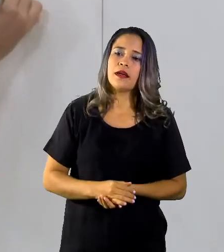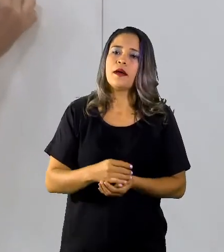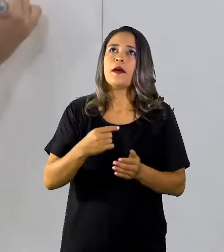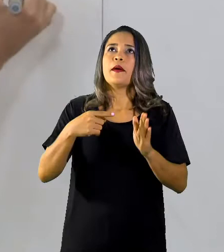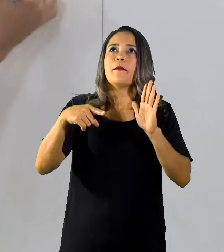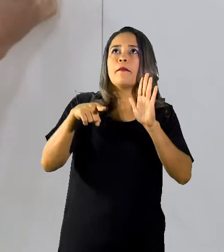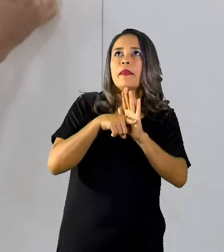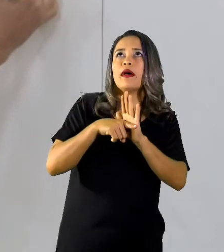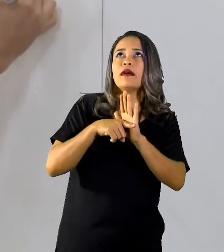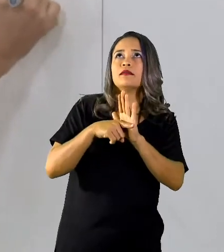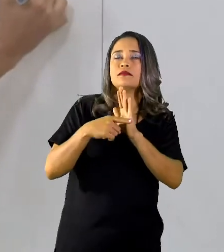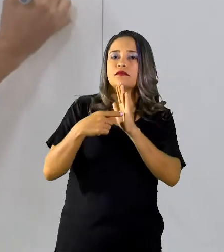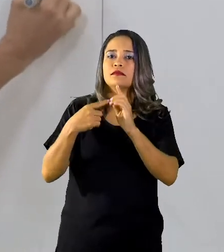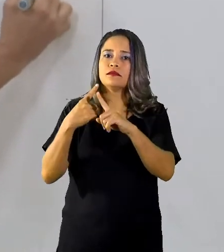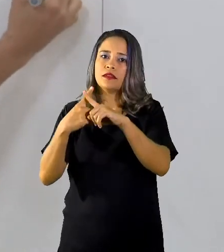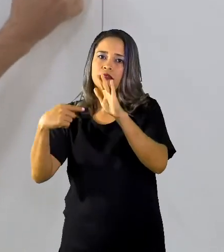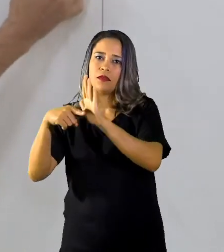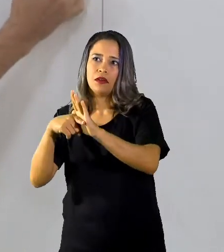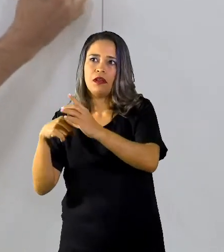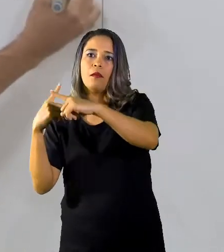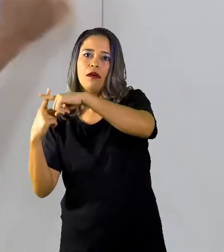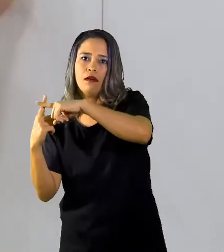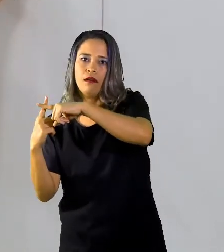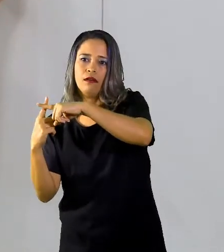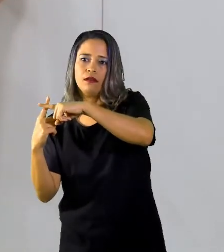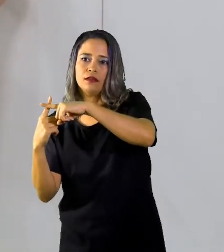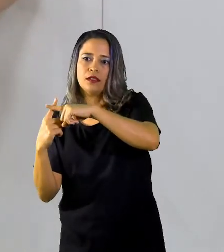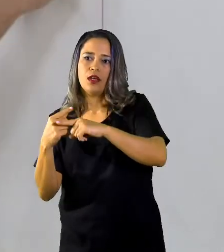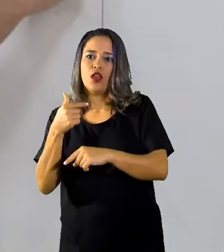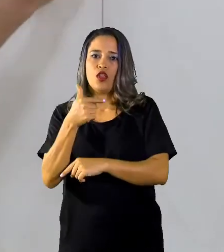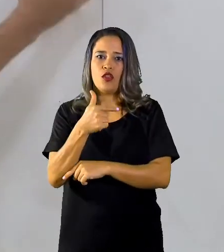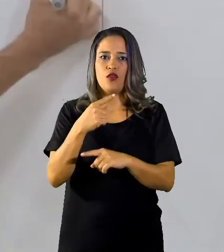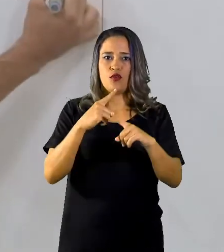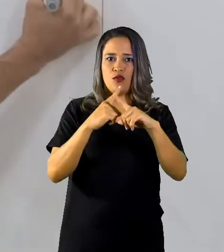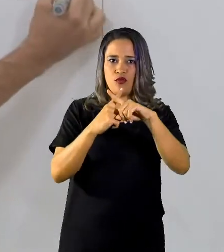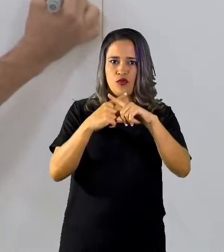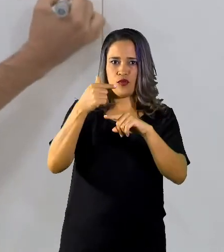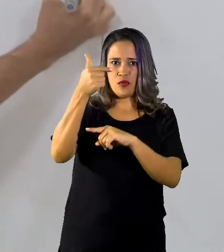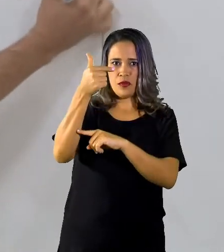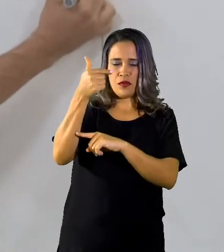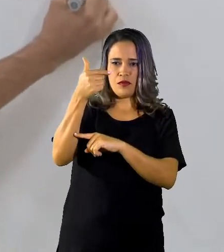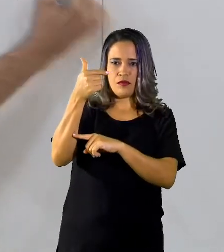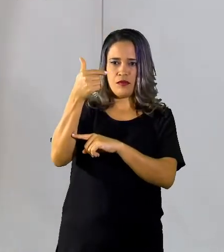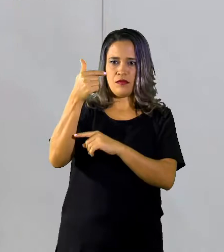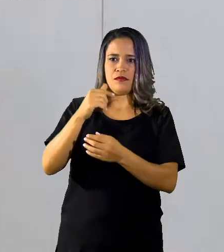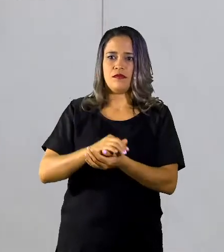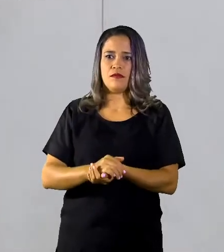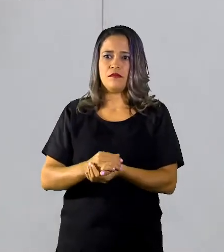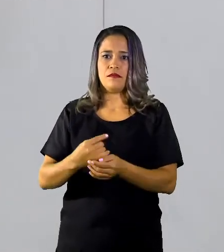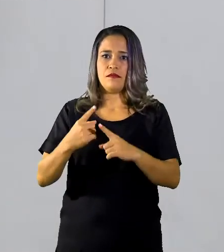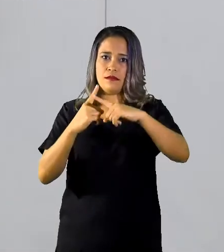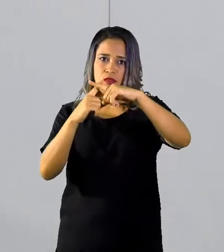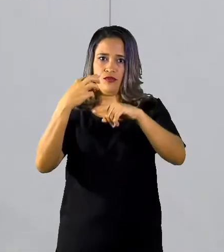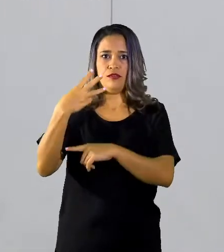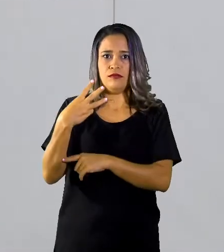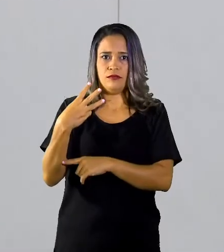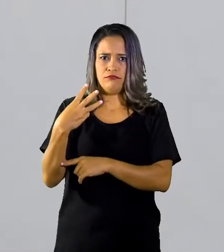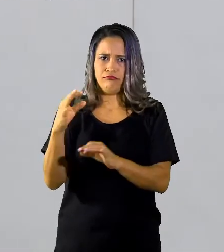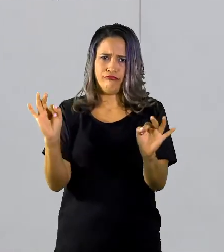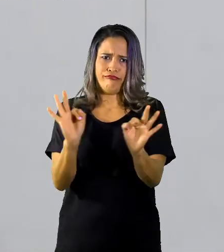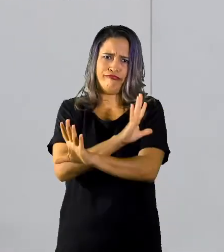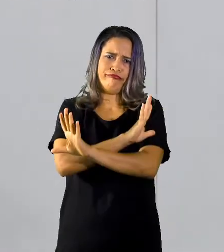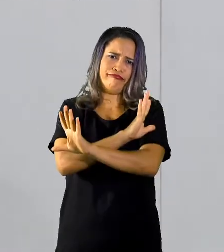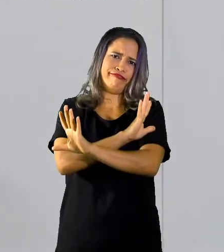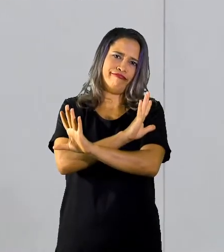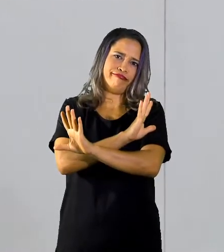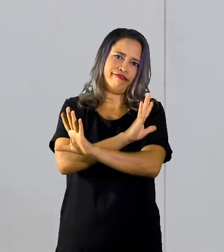dá mais 2x ao quadrado, menos vezes menos dá mais 3. Pronto, pessoal. Feito isso, não